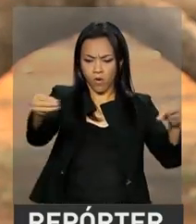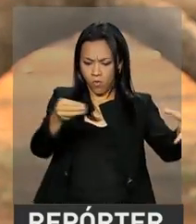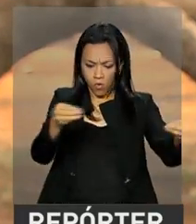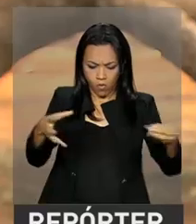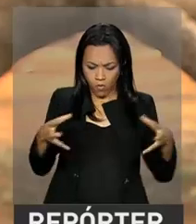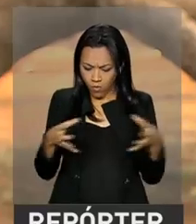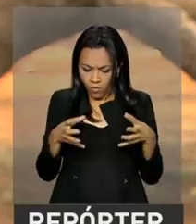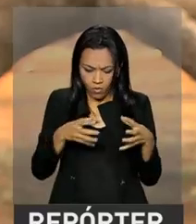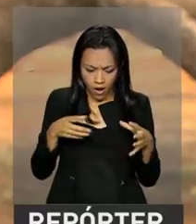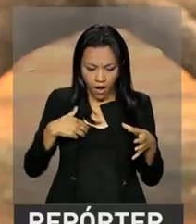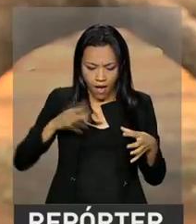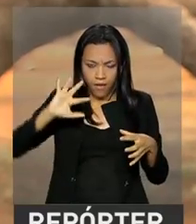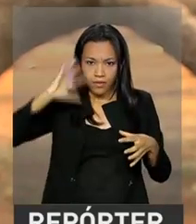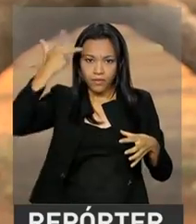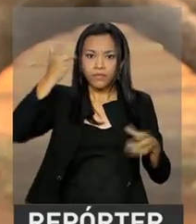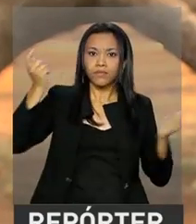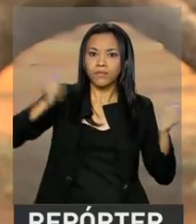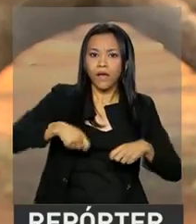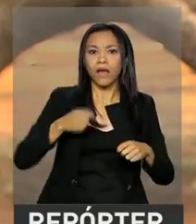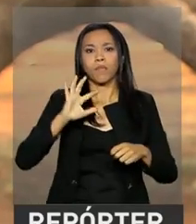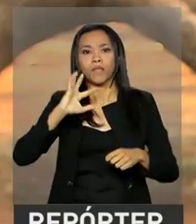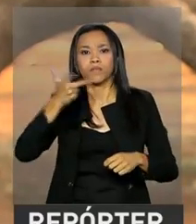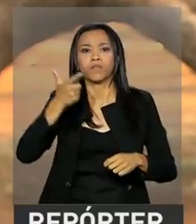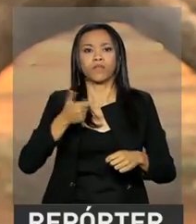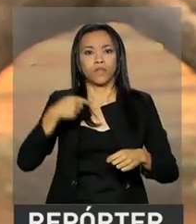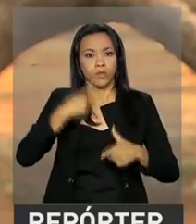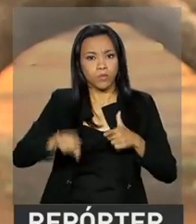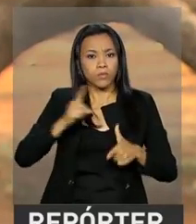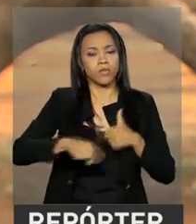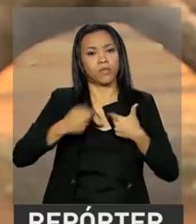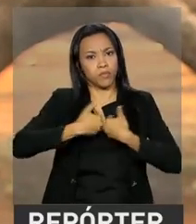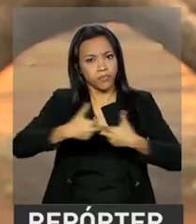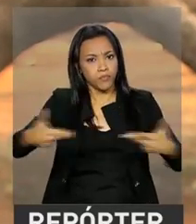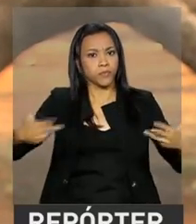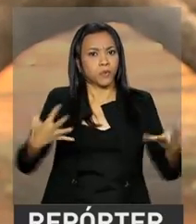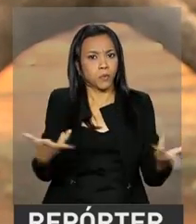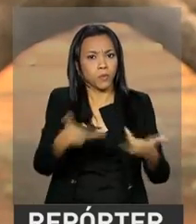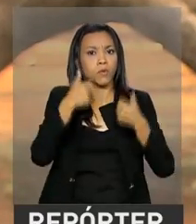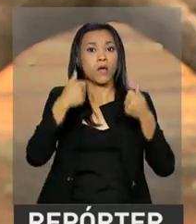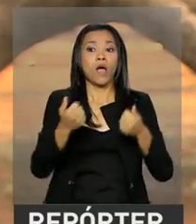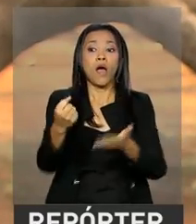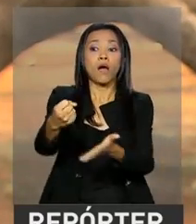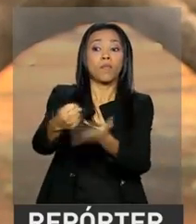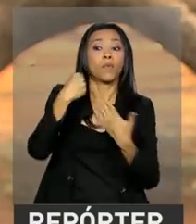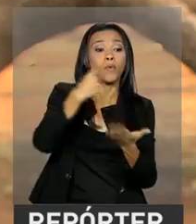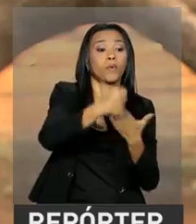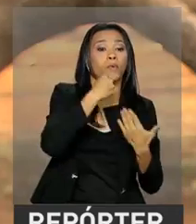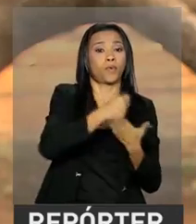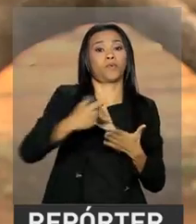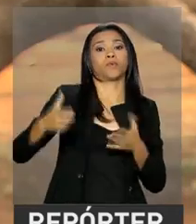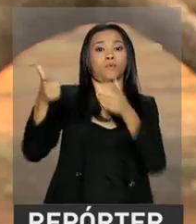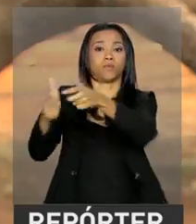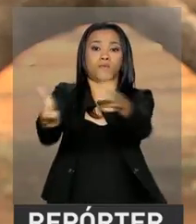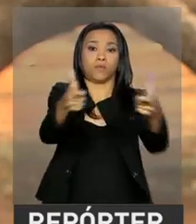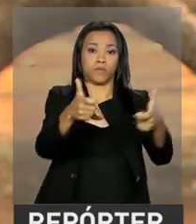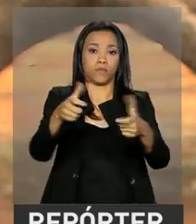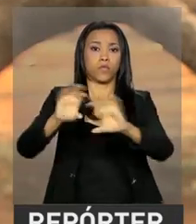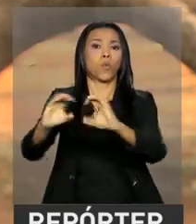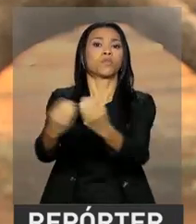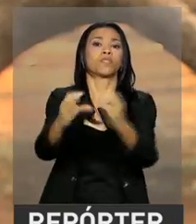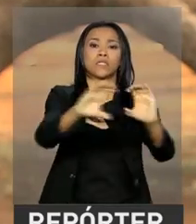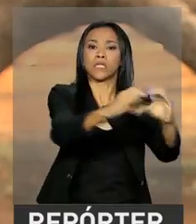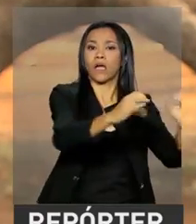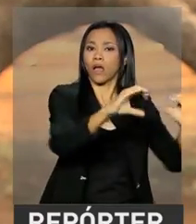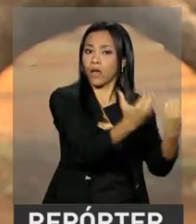você vai poder agir com muito mais precisão com muito mais eficiência junto com as comunidades né e dando enfoque principalmente à